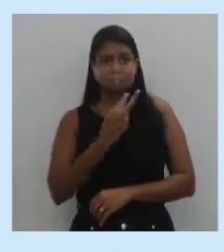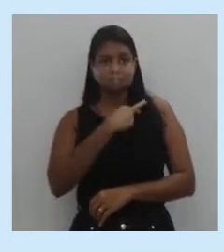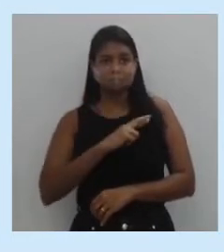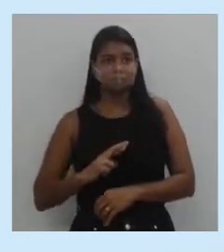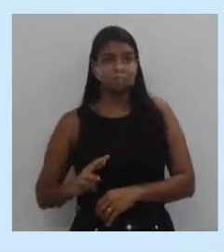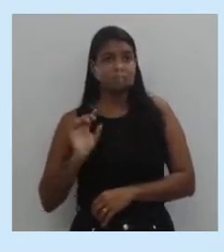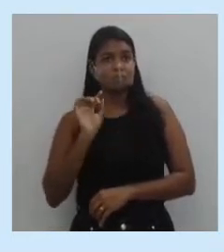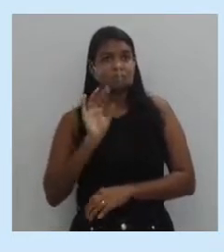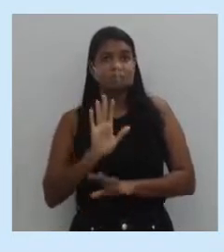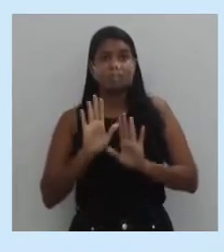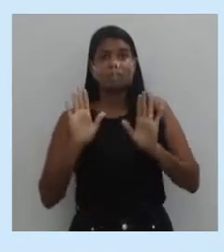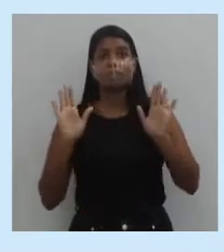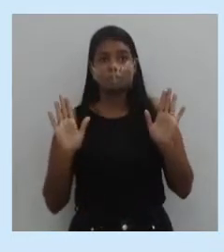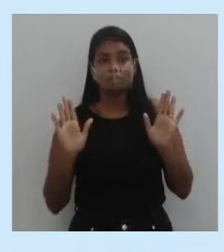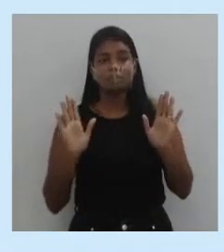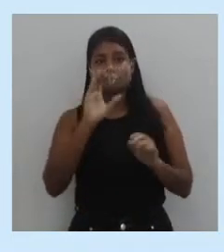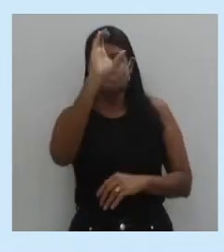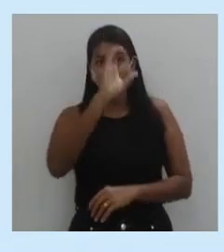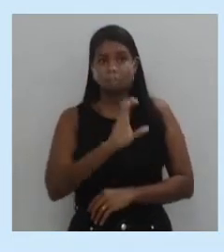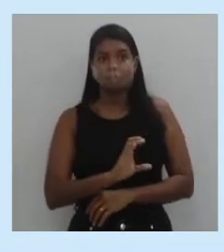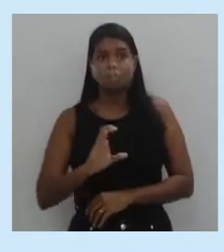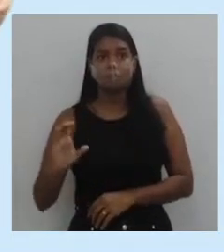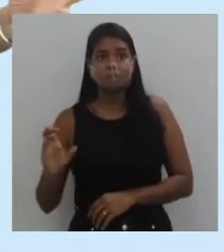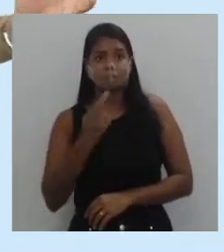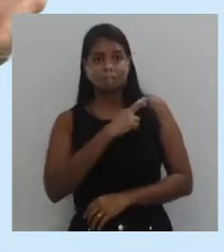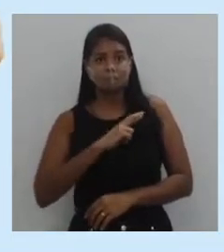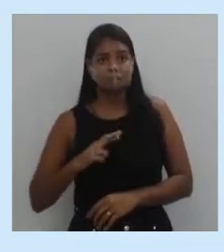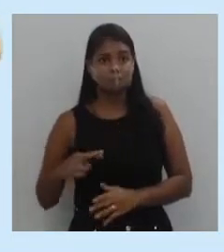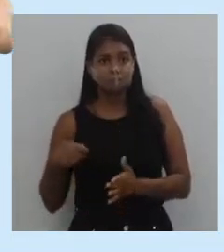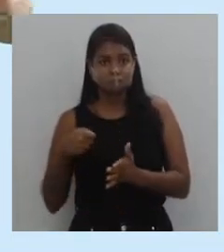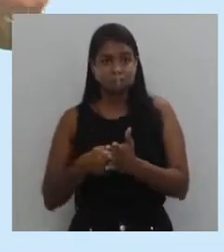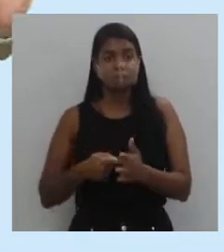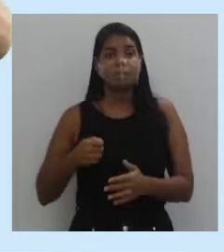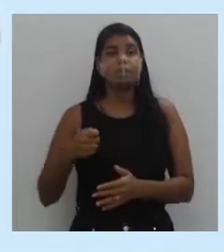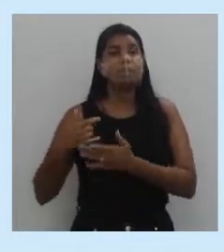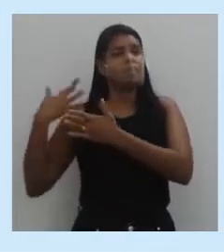uma religião oficial, certo? Lembrem-se,